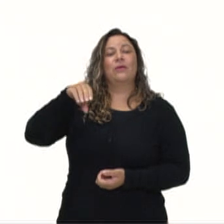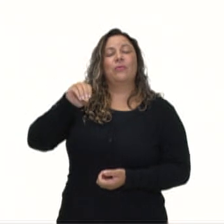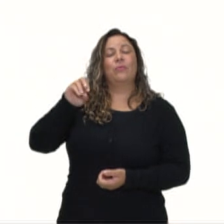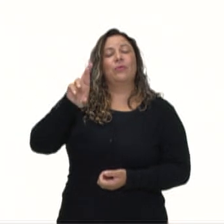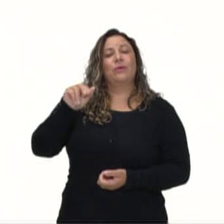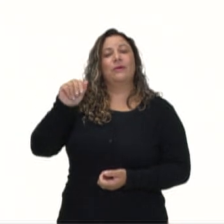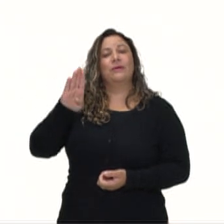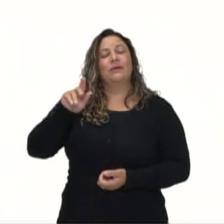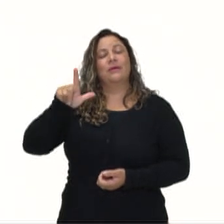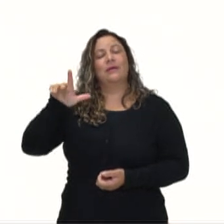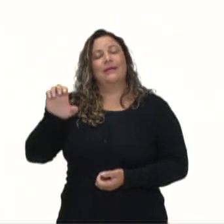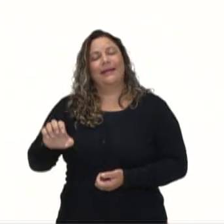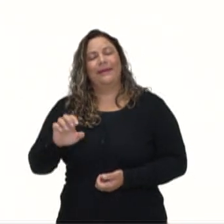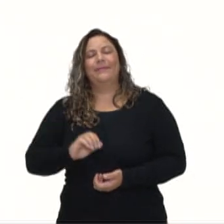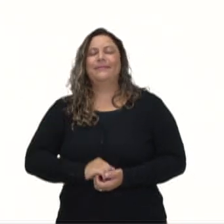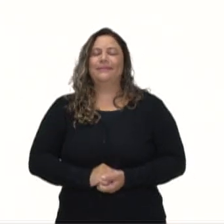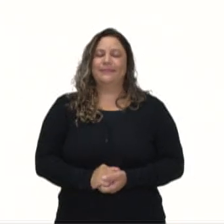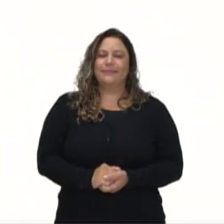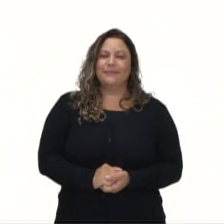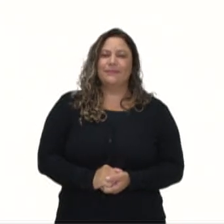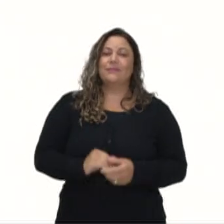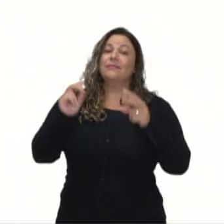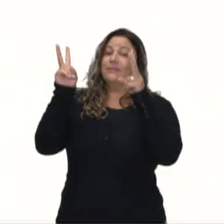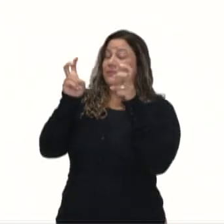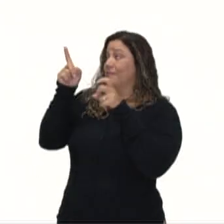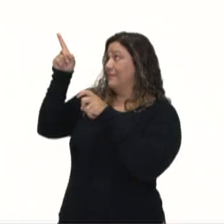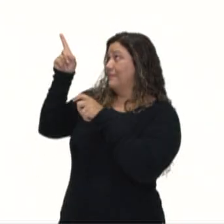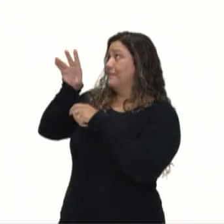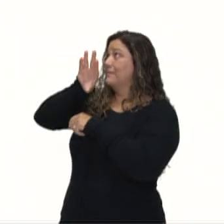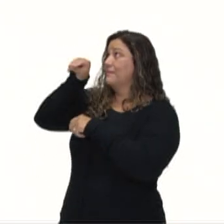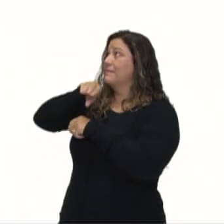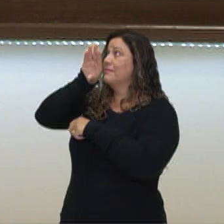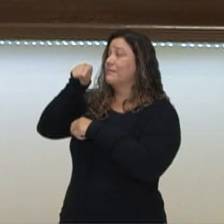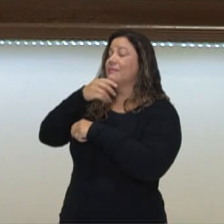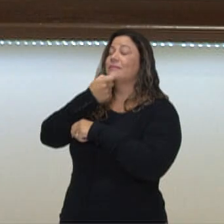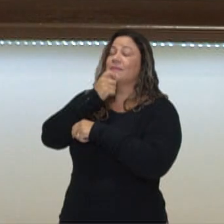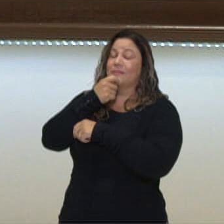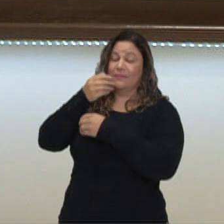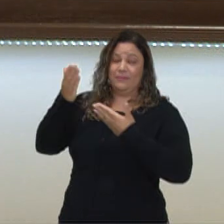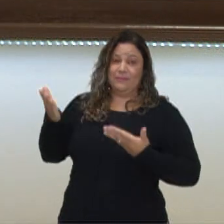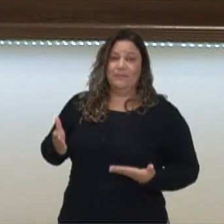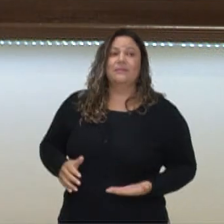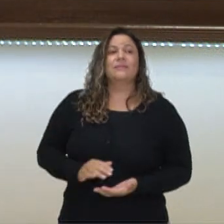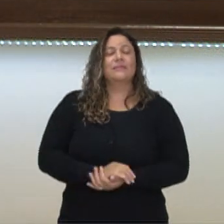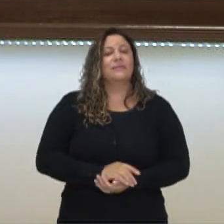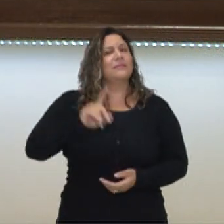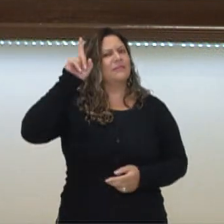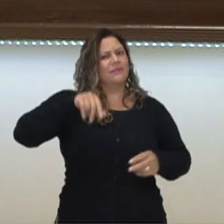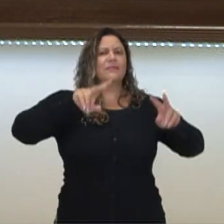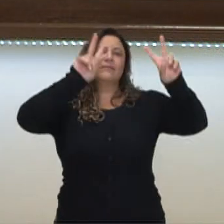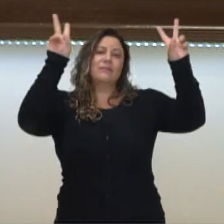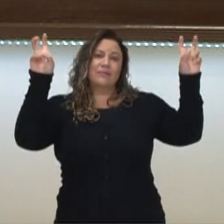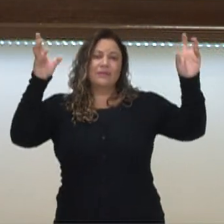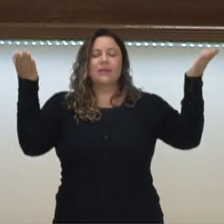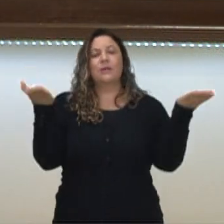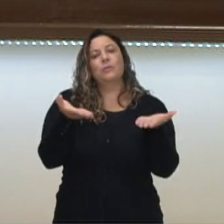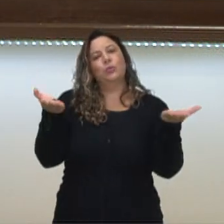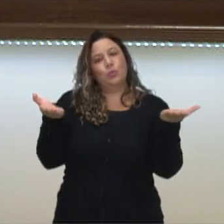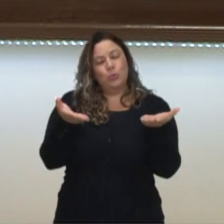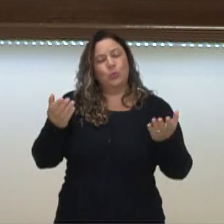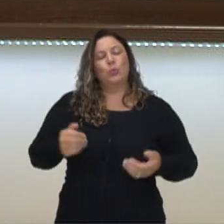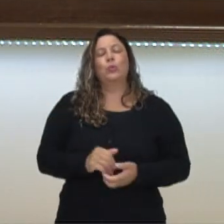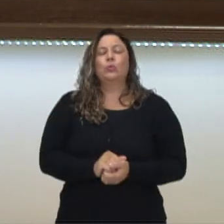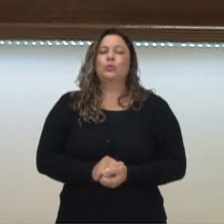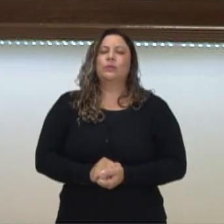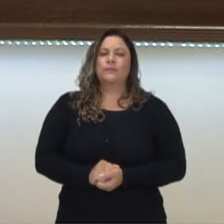about everyday habits and things we love doing. É justamente isso que a gente vai falar hoje, sobre algumas coisas